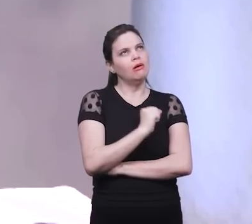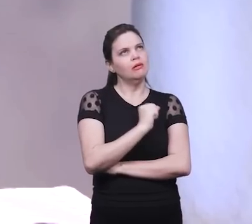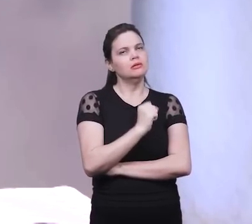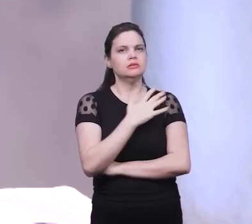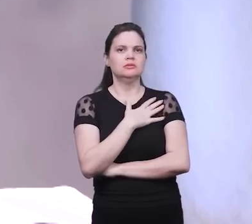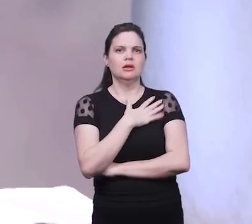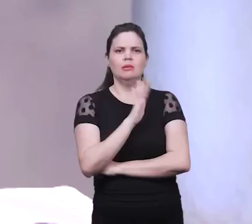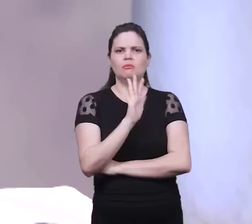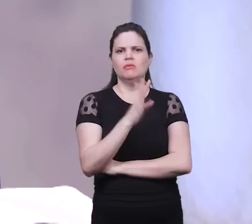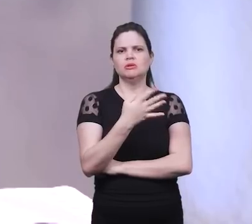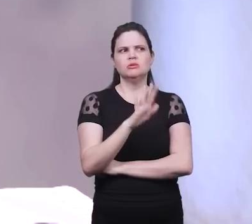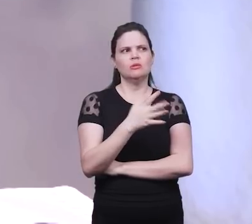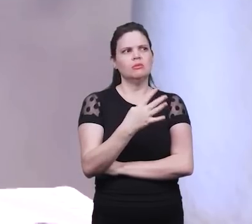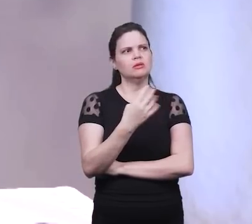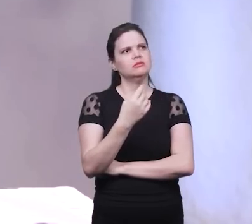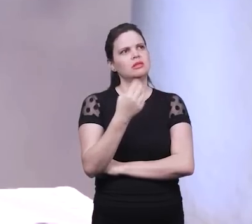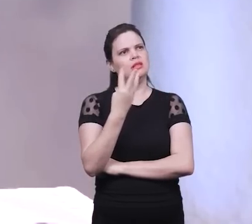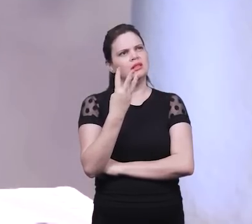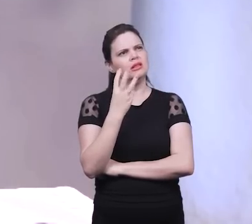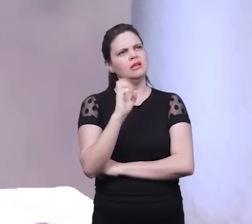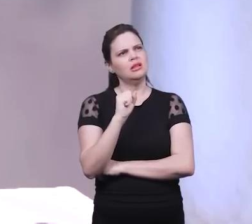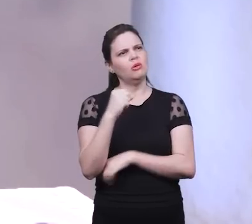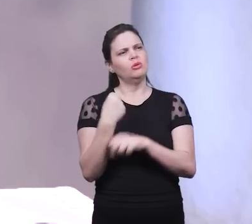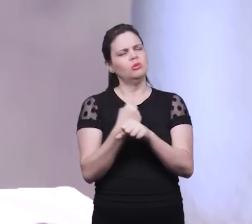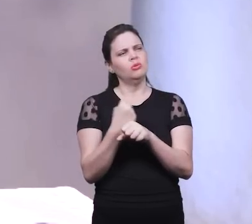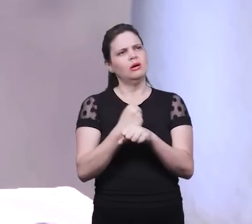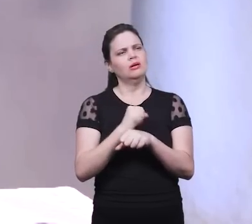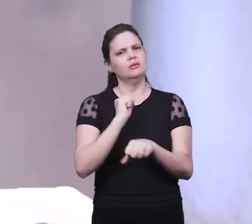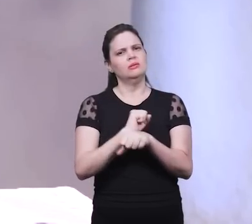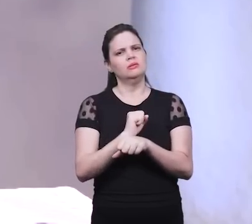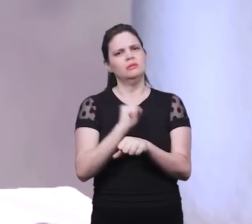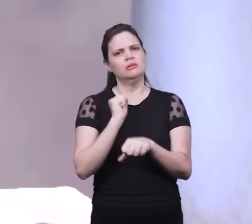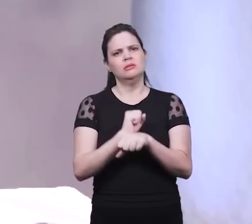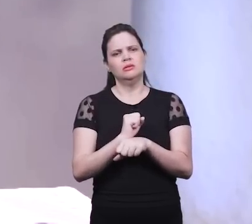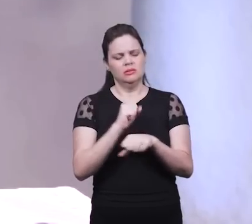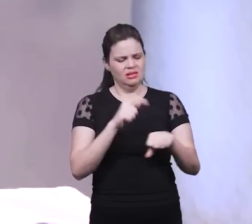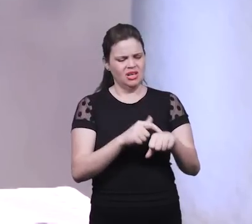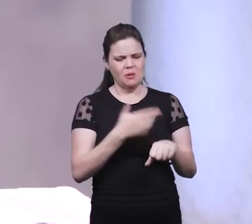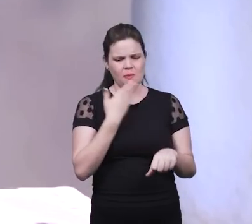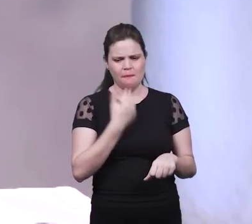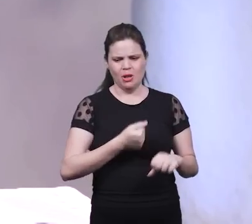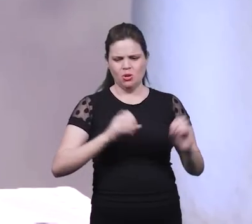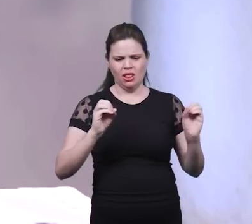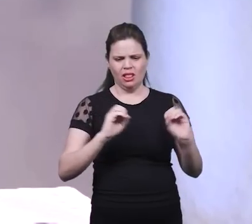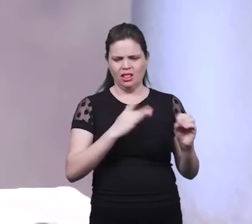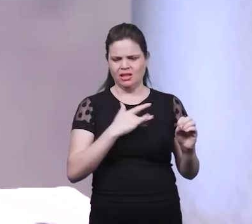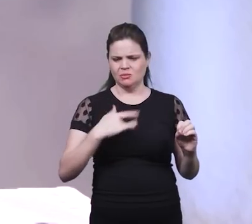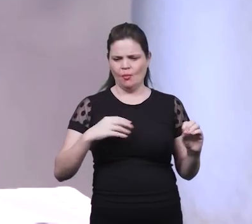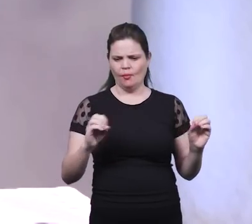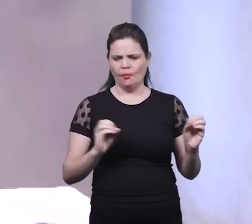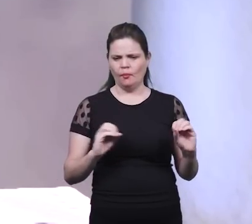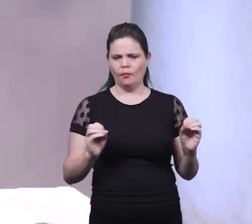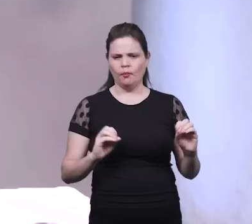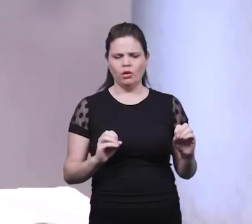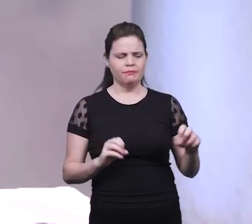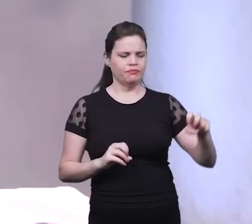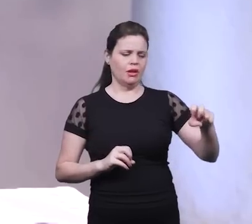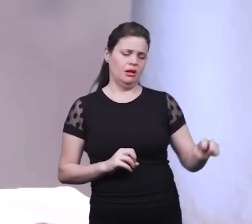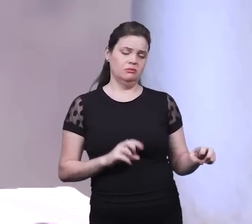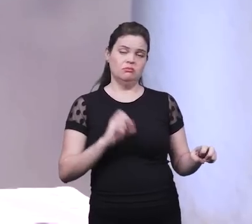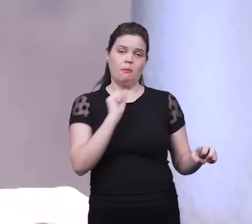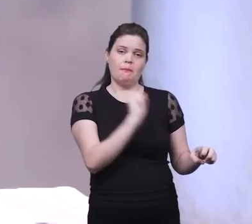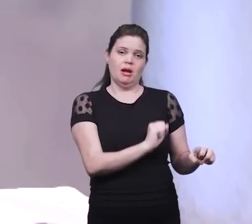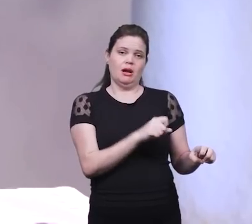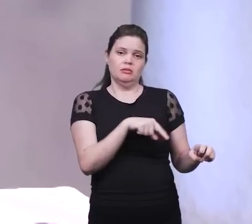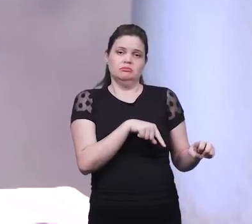décadas, 38 anos aguardando, sem poder ver nenhuma melhora, provavelmente ali ele estava paralisado,